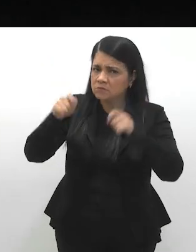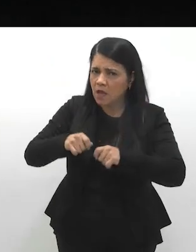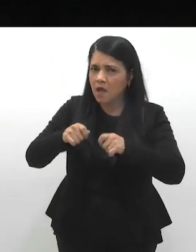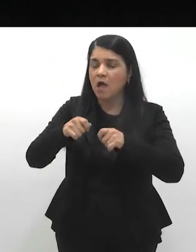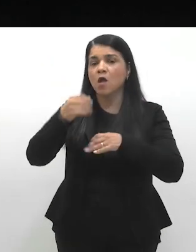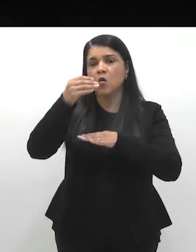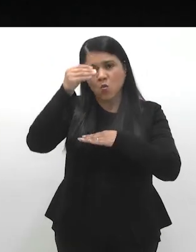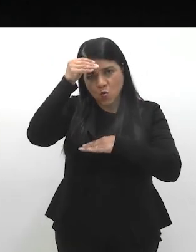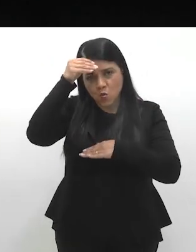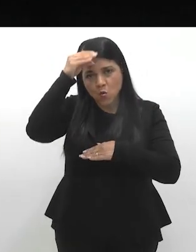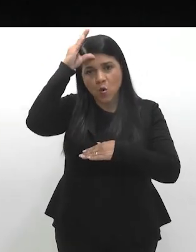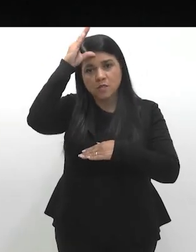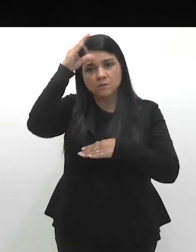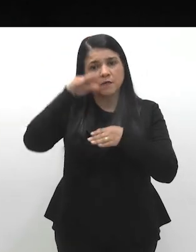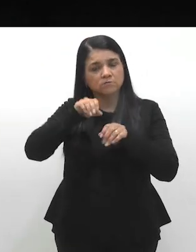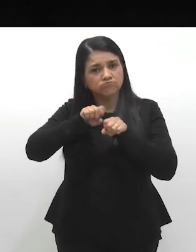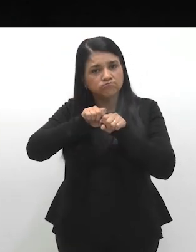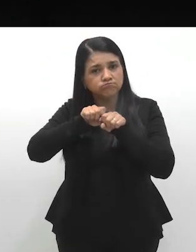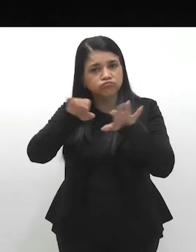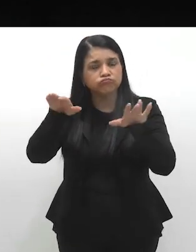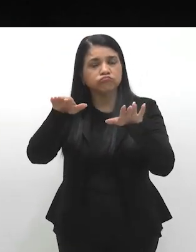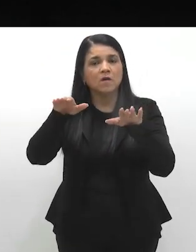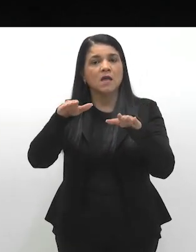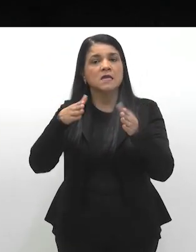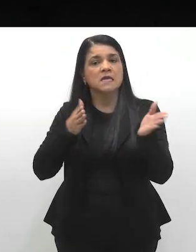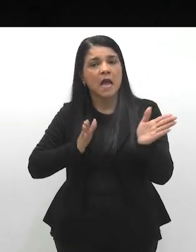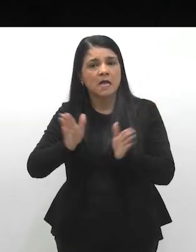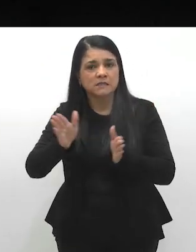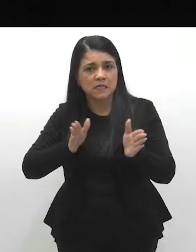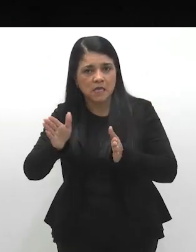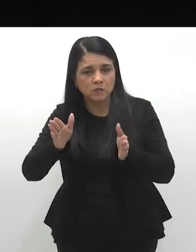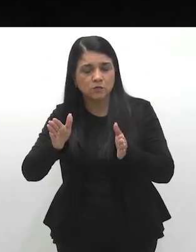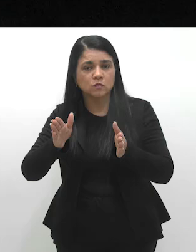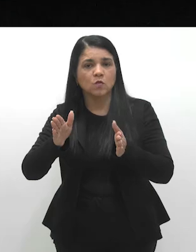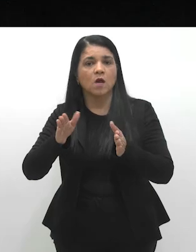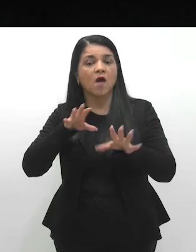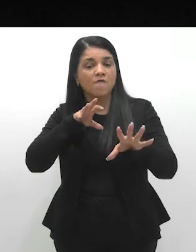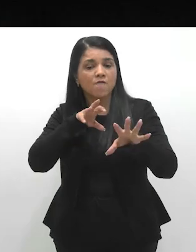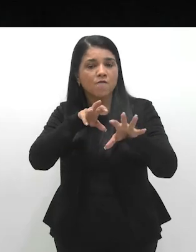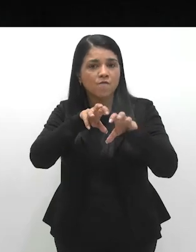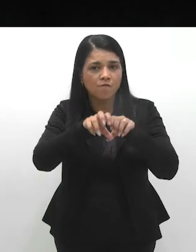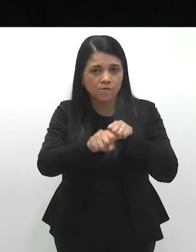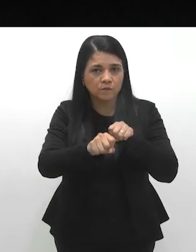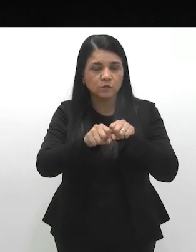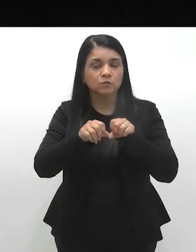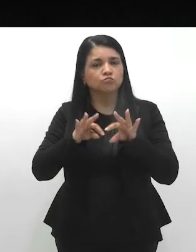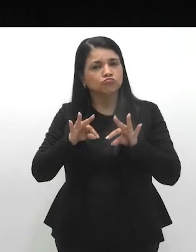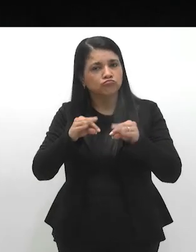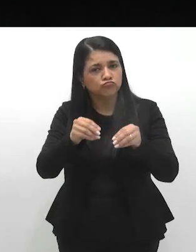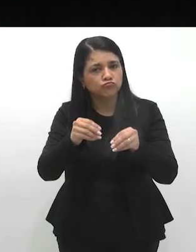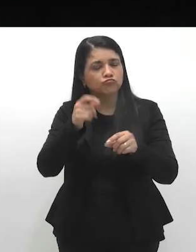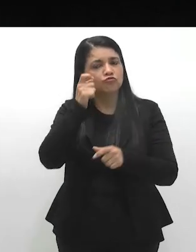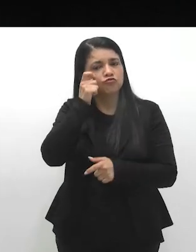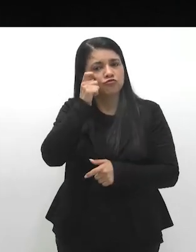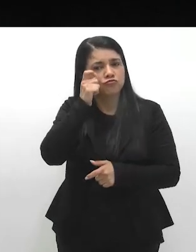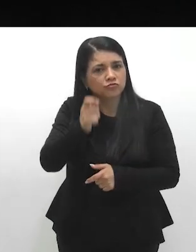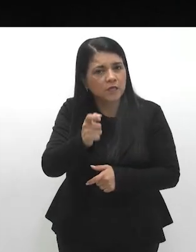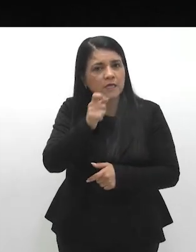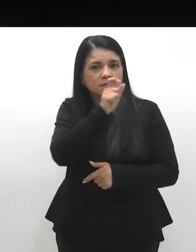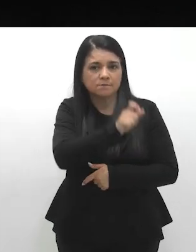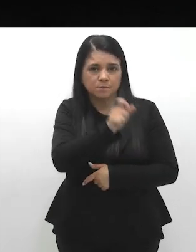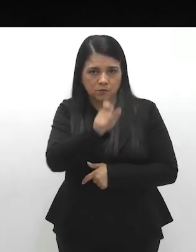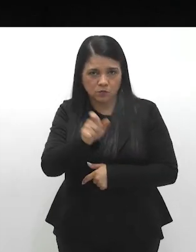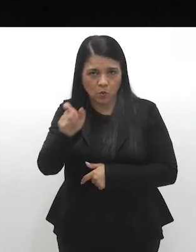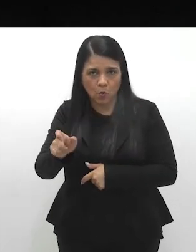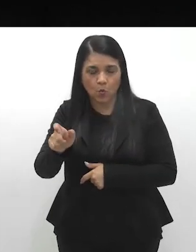teria disponibilizar o conhecimento e o acesso à formação a todos que